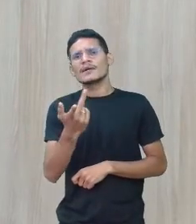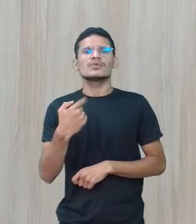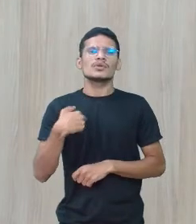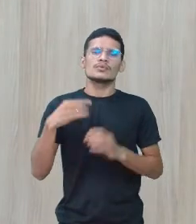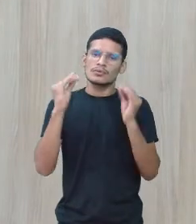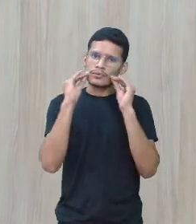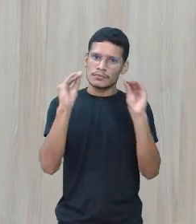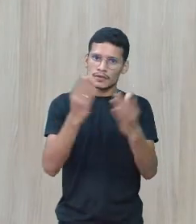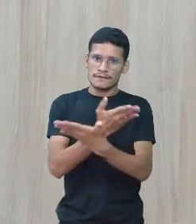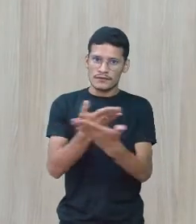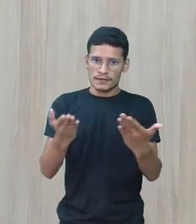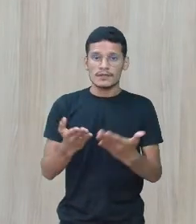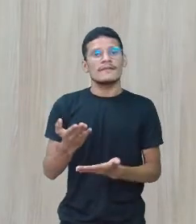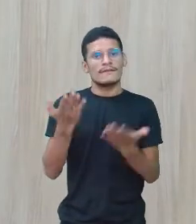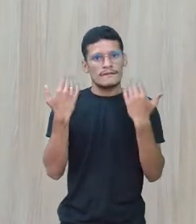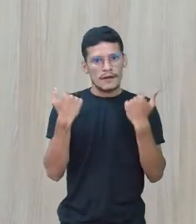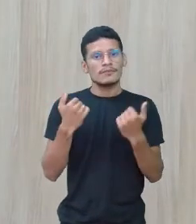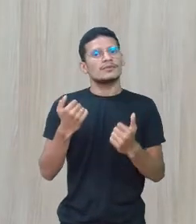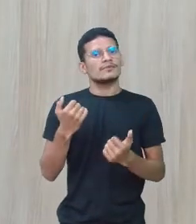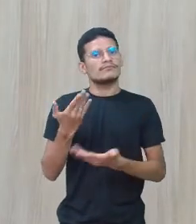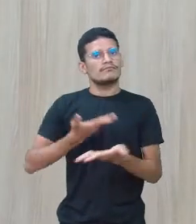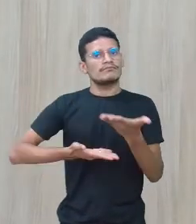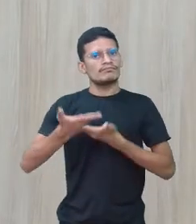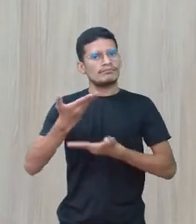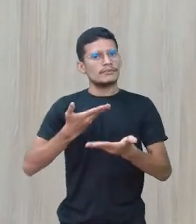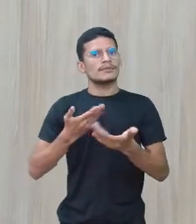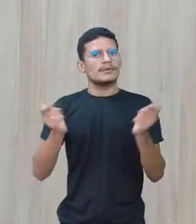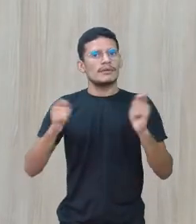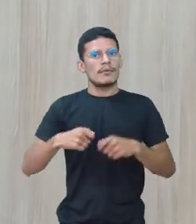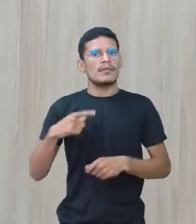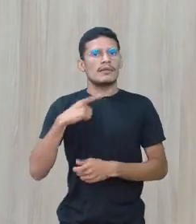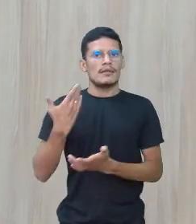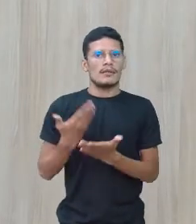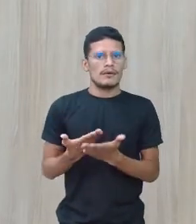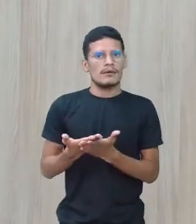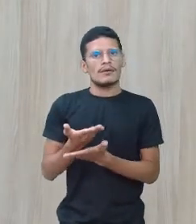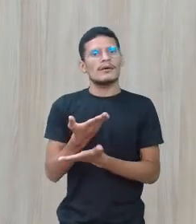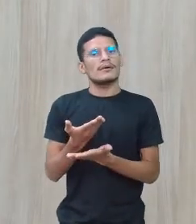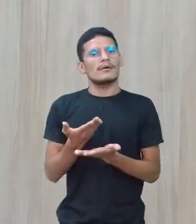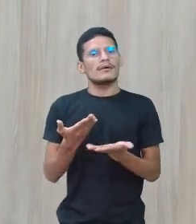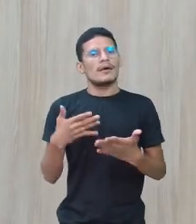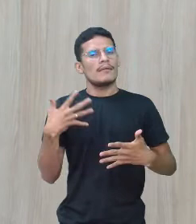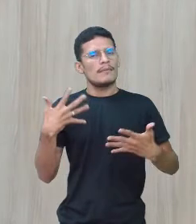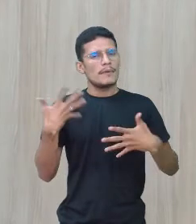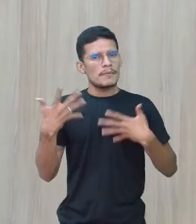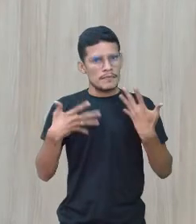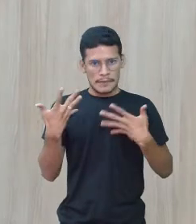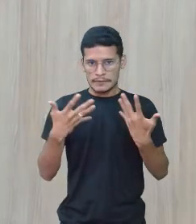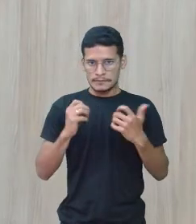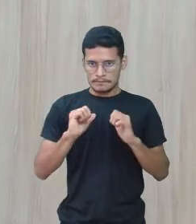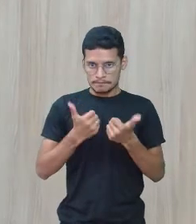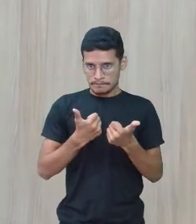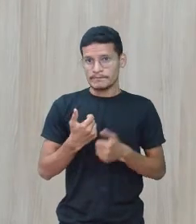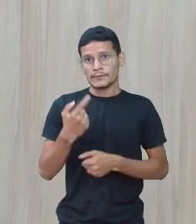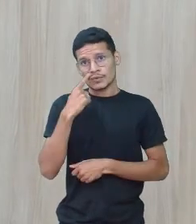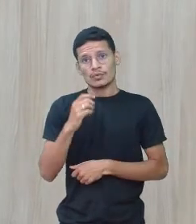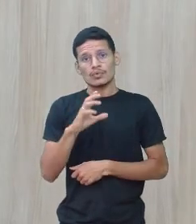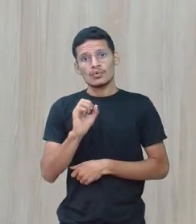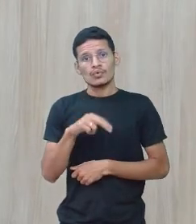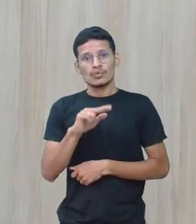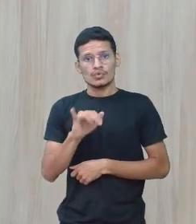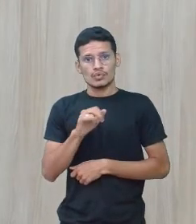para vocês e vamos interagir, porque torna a aula muito mais divertida. Então, as